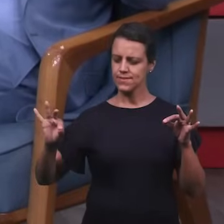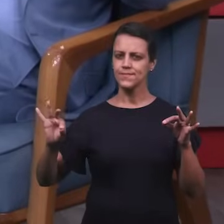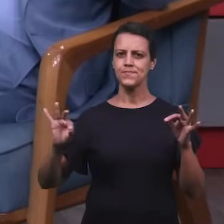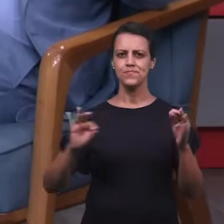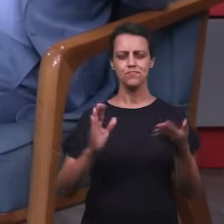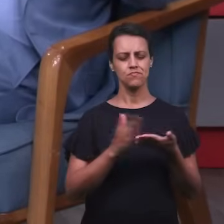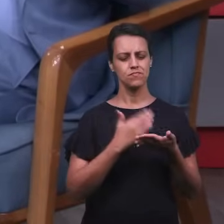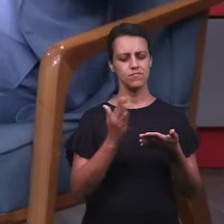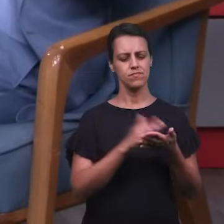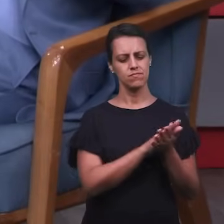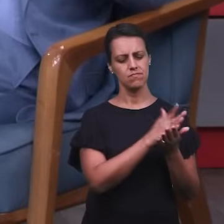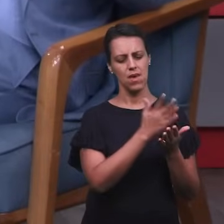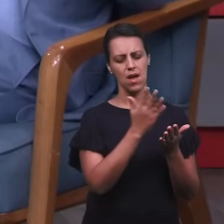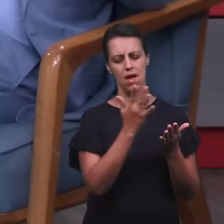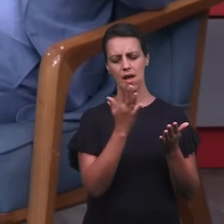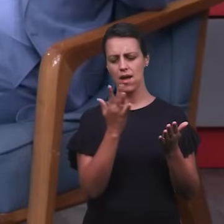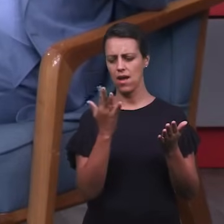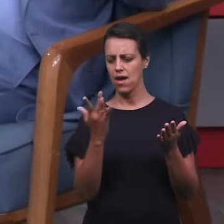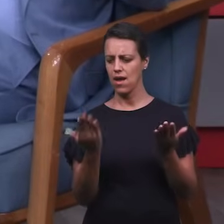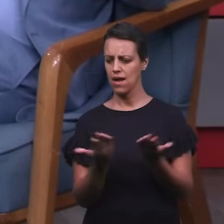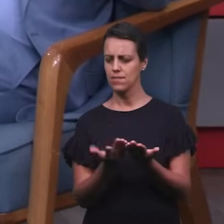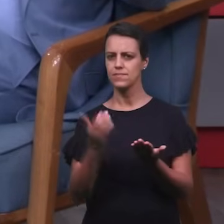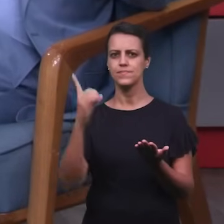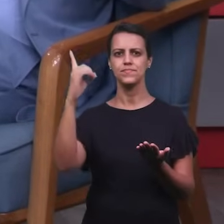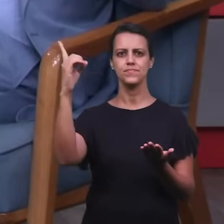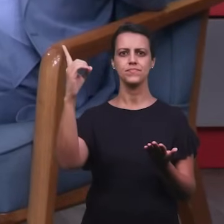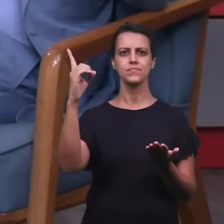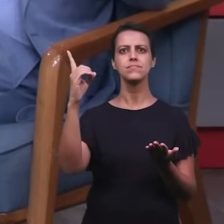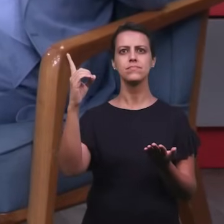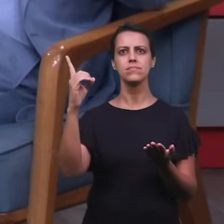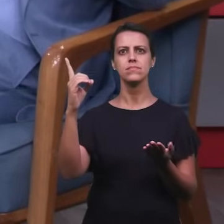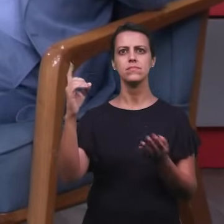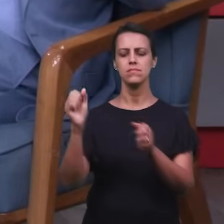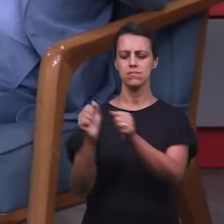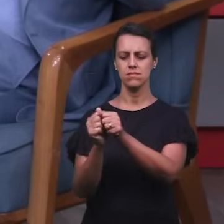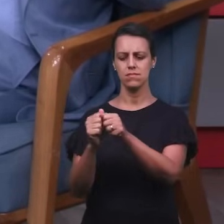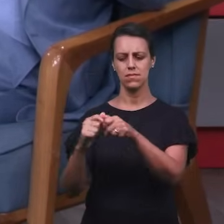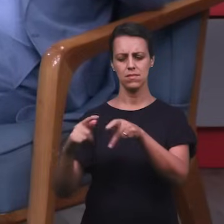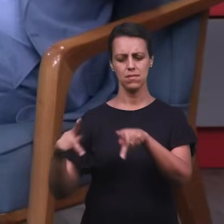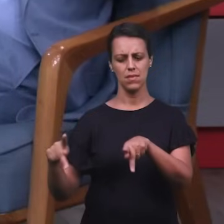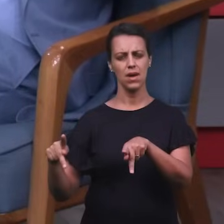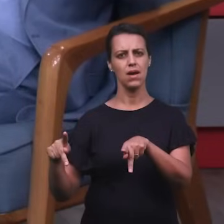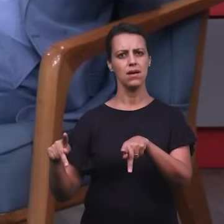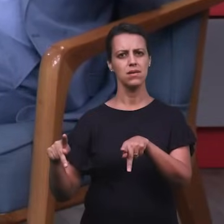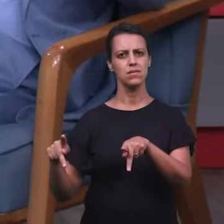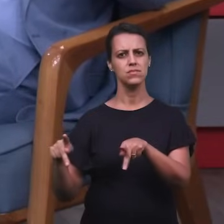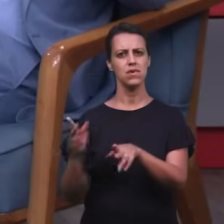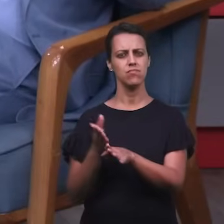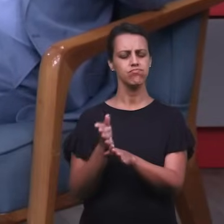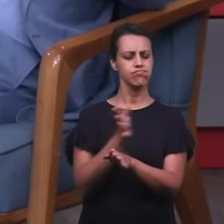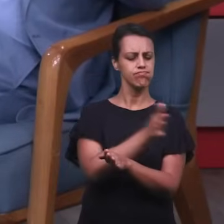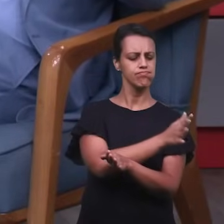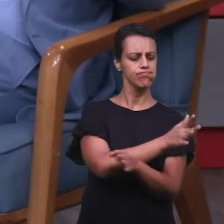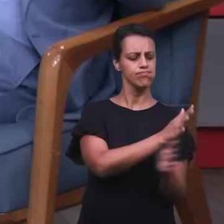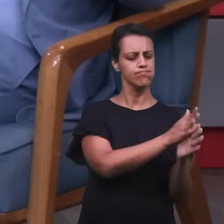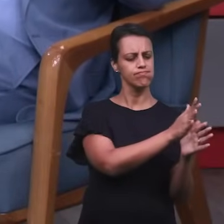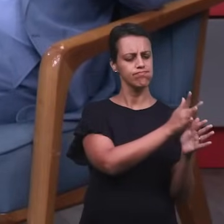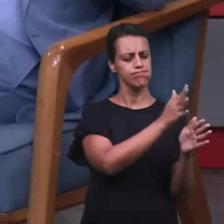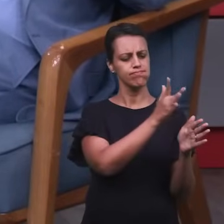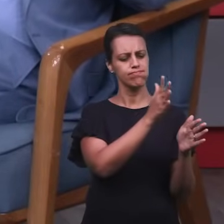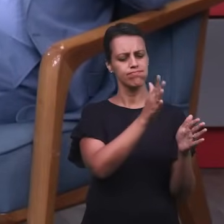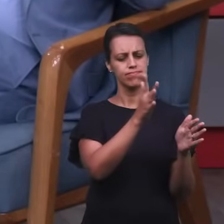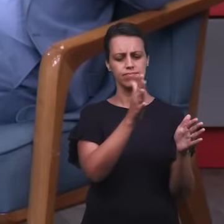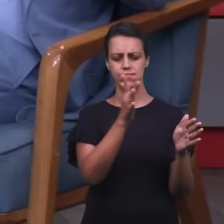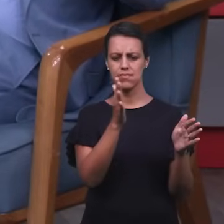linear em toda a Bíblia, partindo lá do livro de Apocalipse, desde o tempo de Adão e Eva, nós já falamos